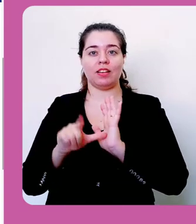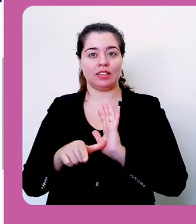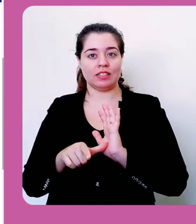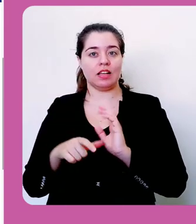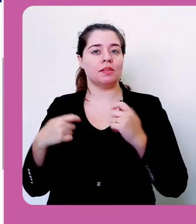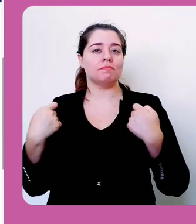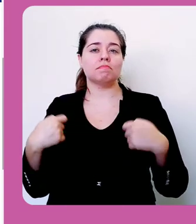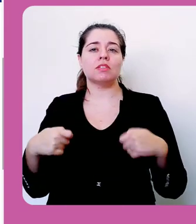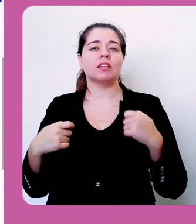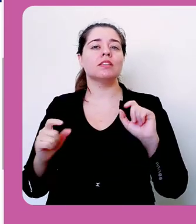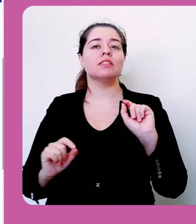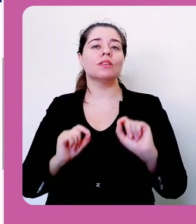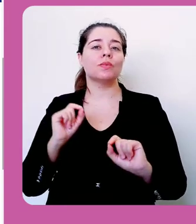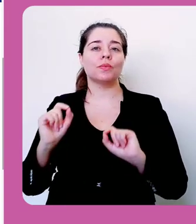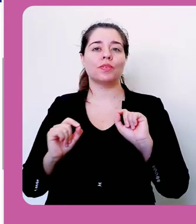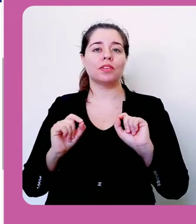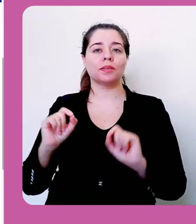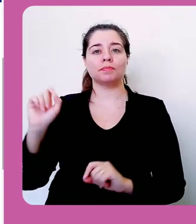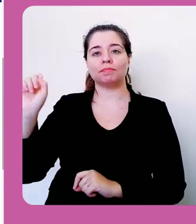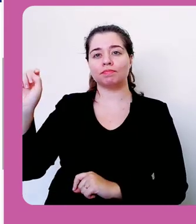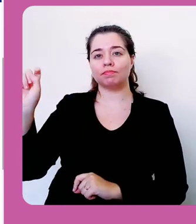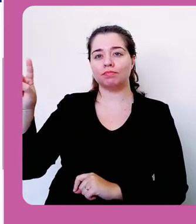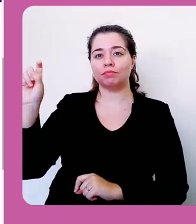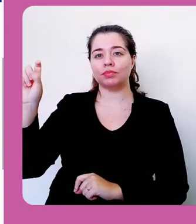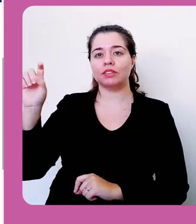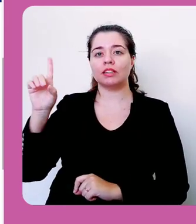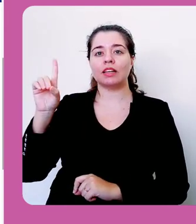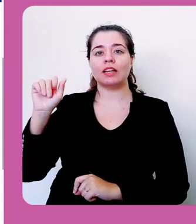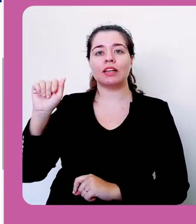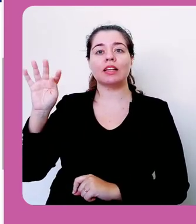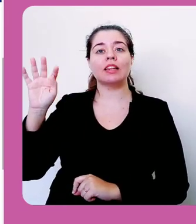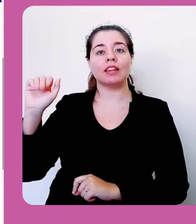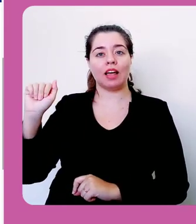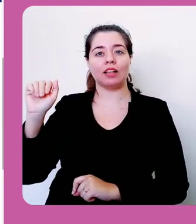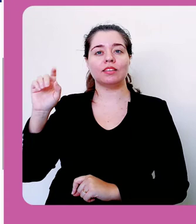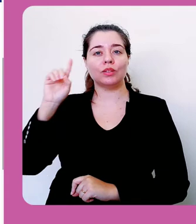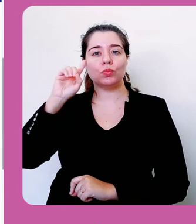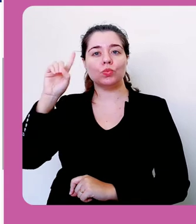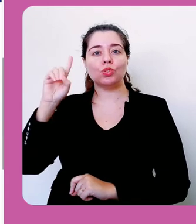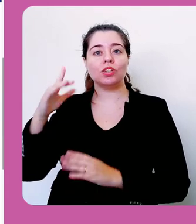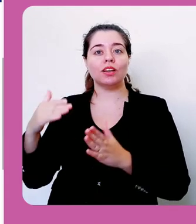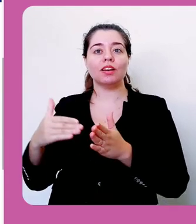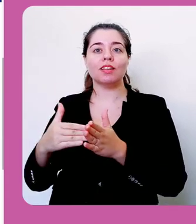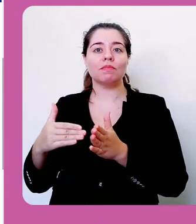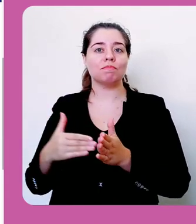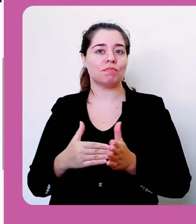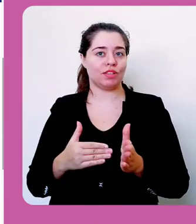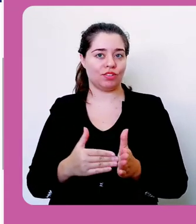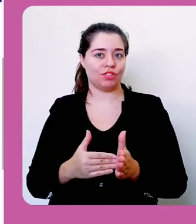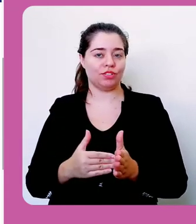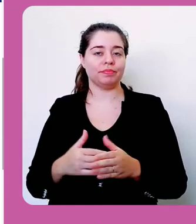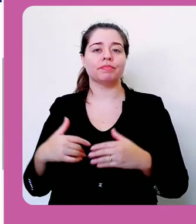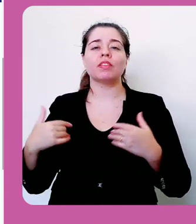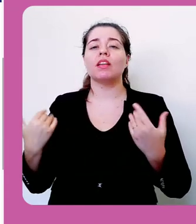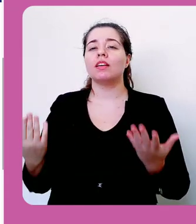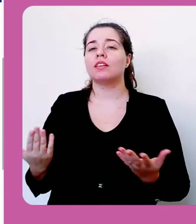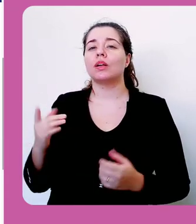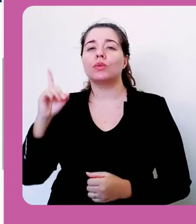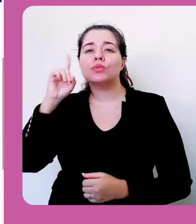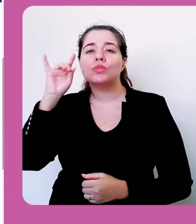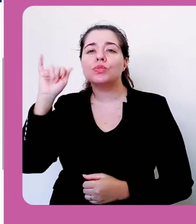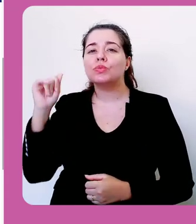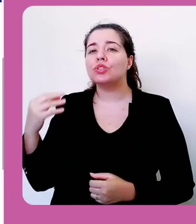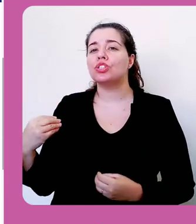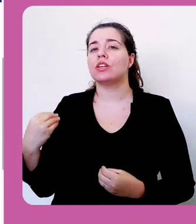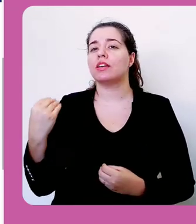data limite. Então, se a data de entrega é dia 8, não necessariamente, não significa que o aluno